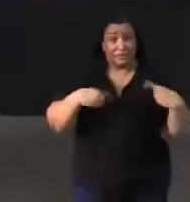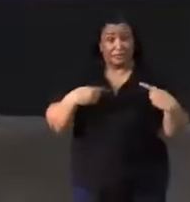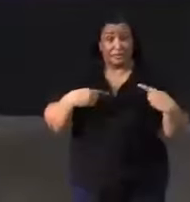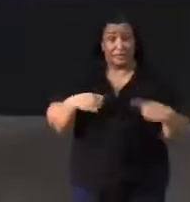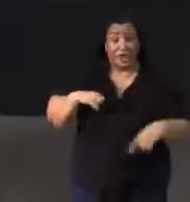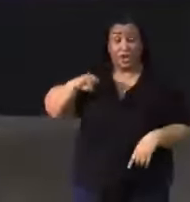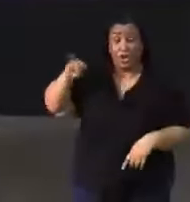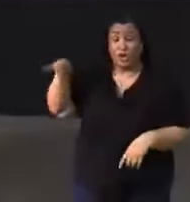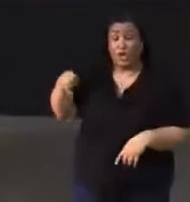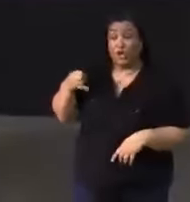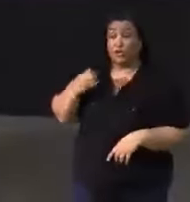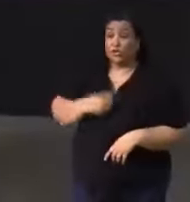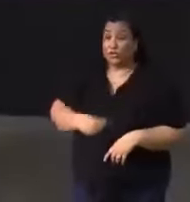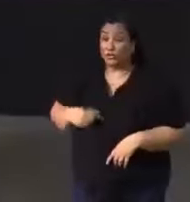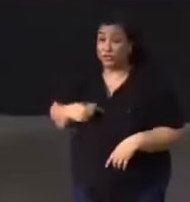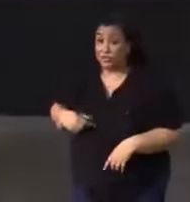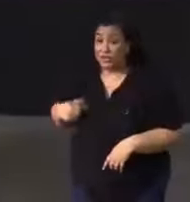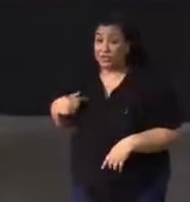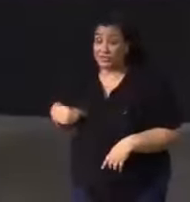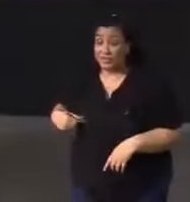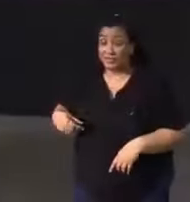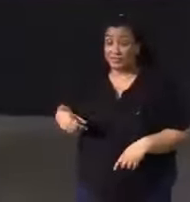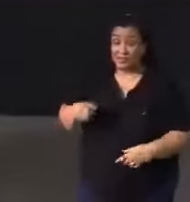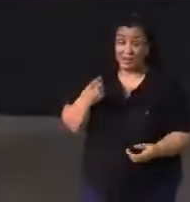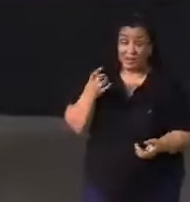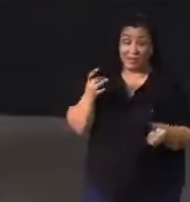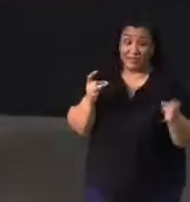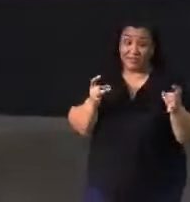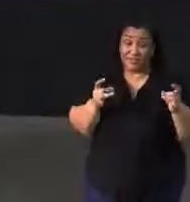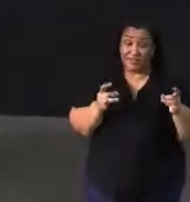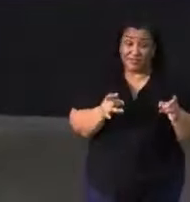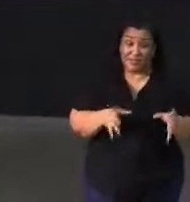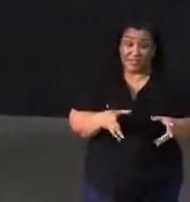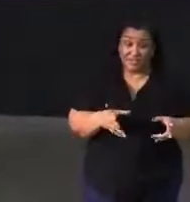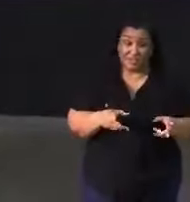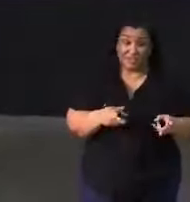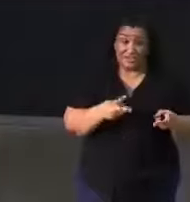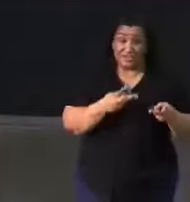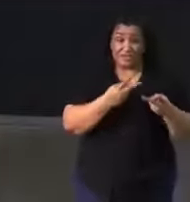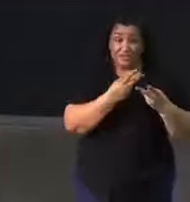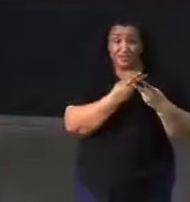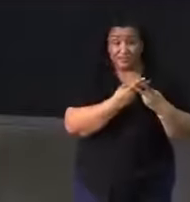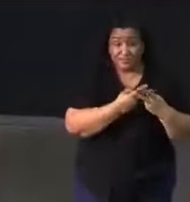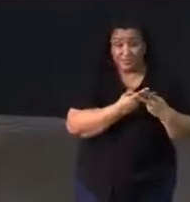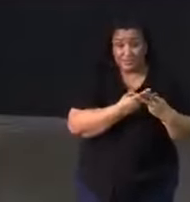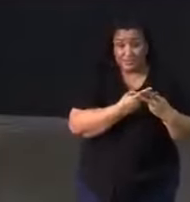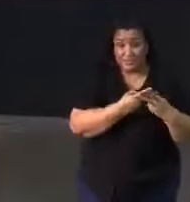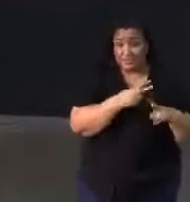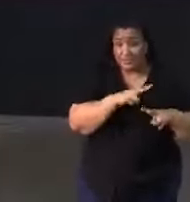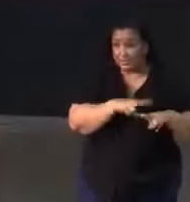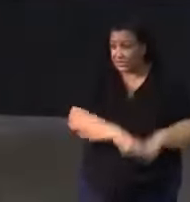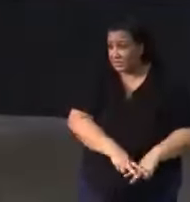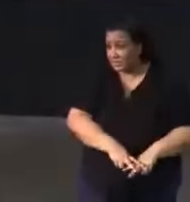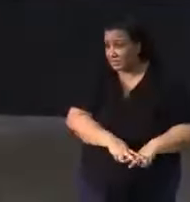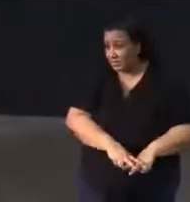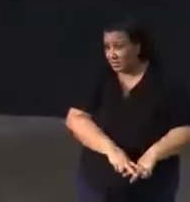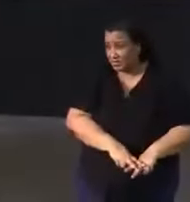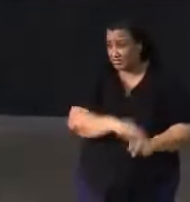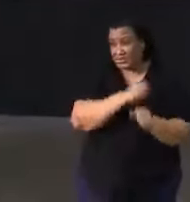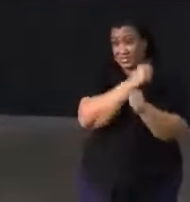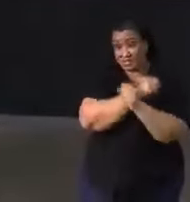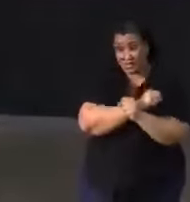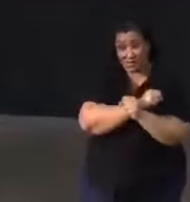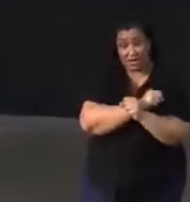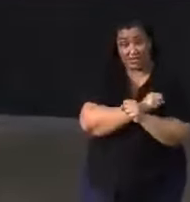foi vendido como escravo para a caravana dos midianitas. Ele foi atacado pela esposa